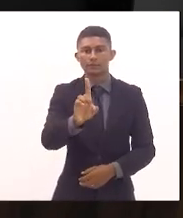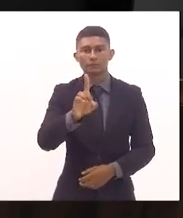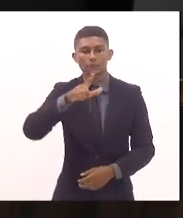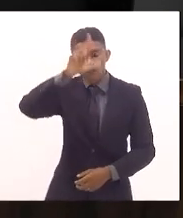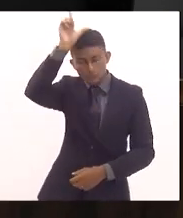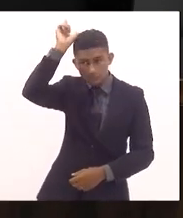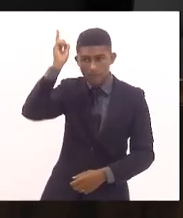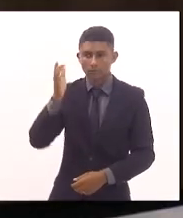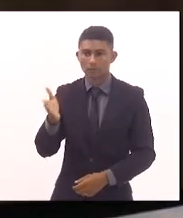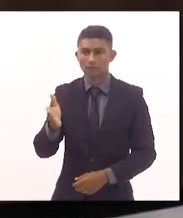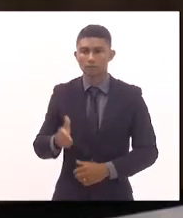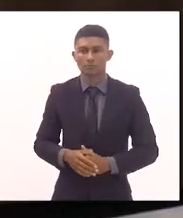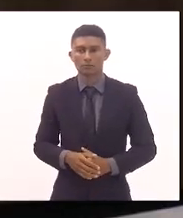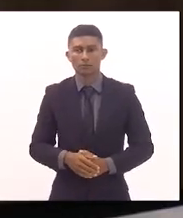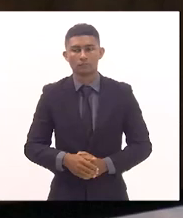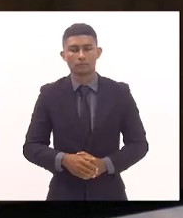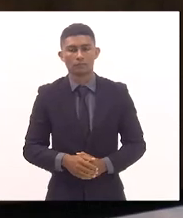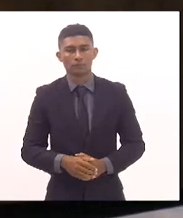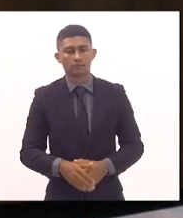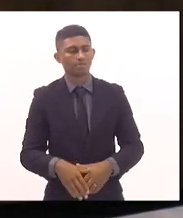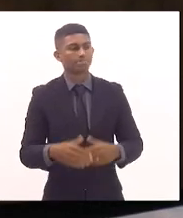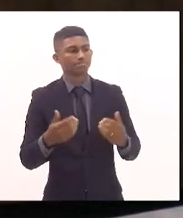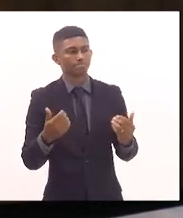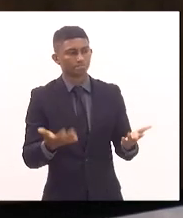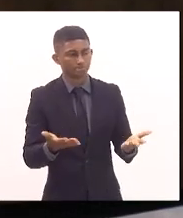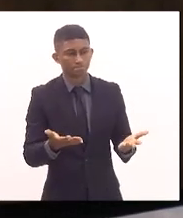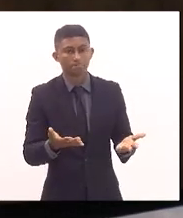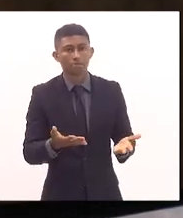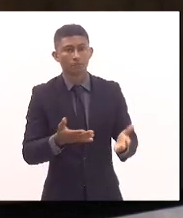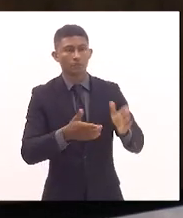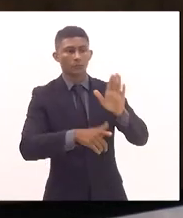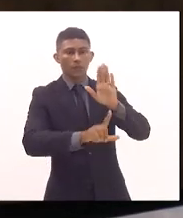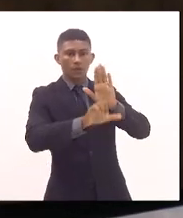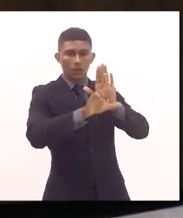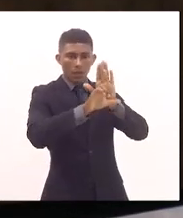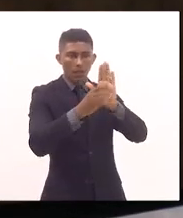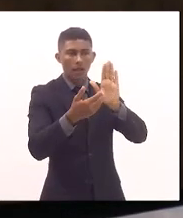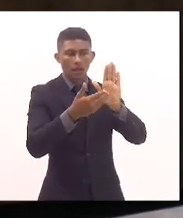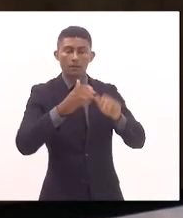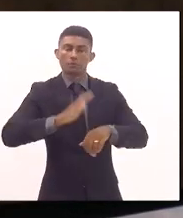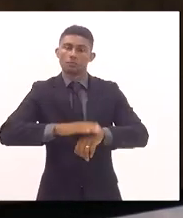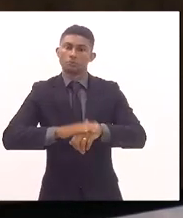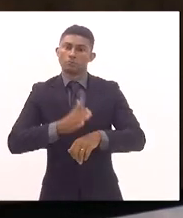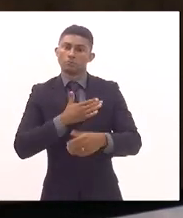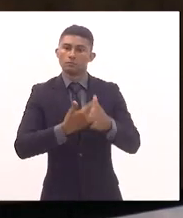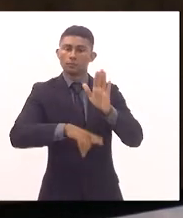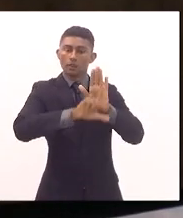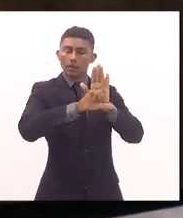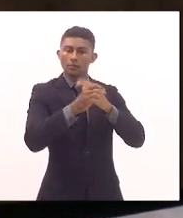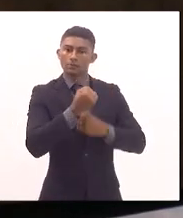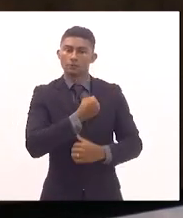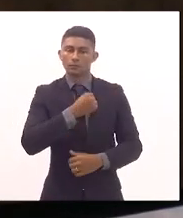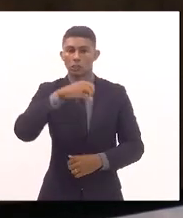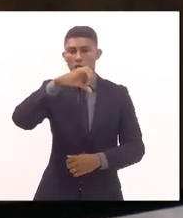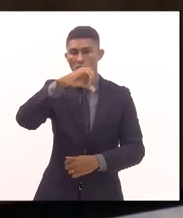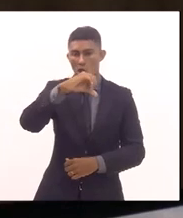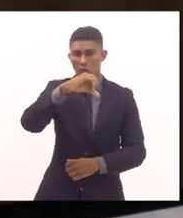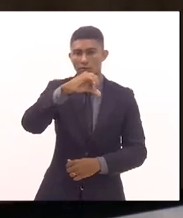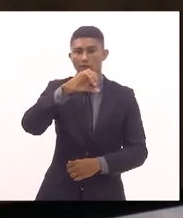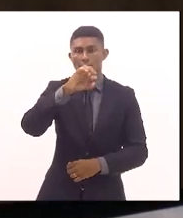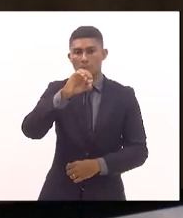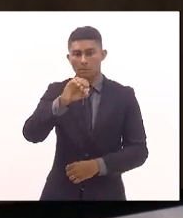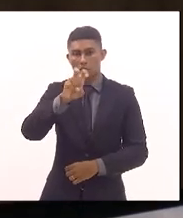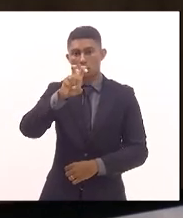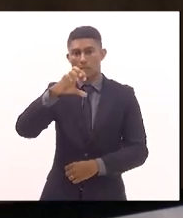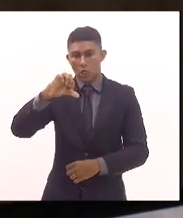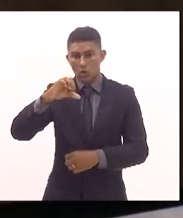Luiz Paulo. Senhor presidente, eu tenho uma lei de minha autoria, 9.059